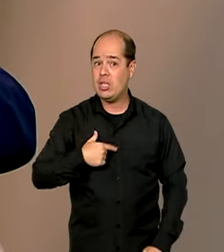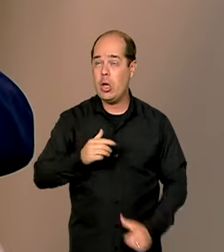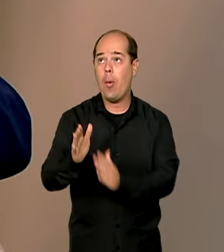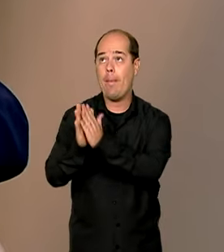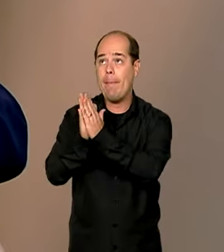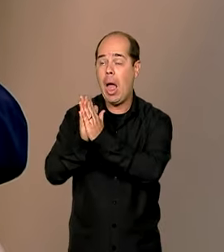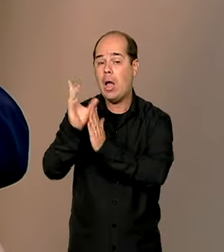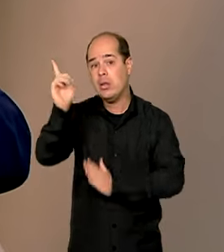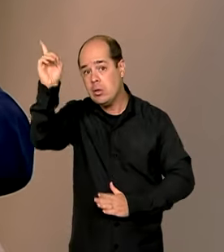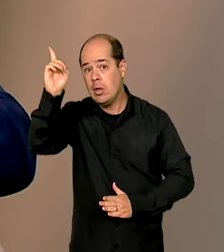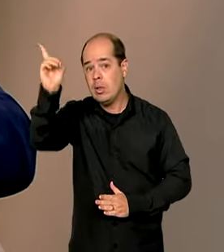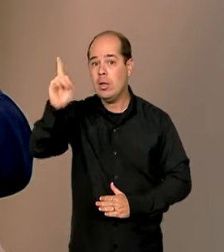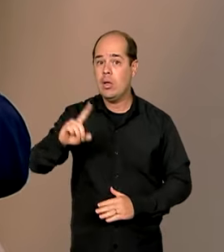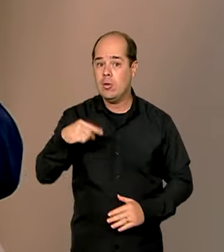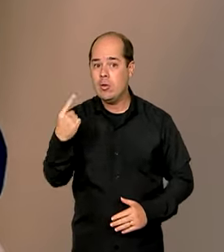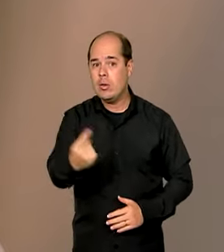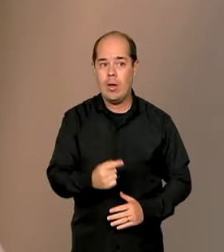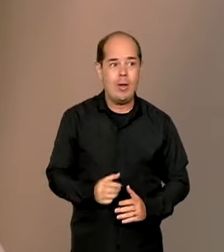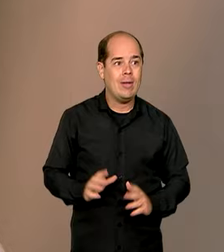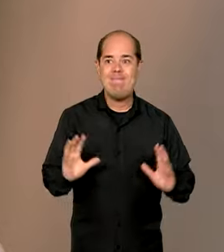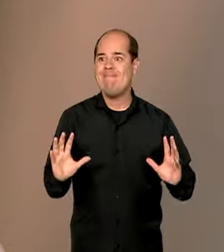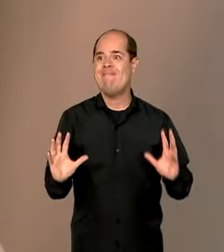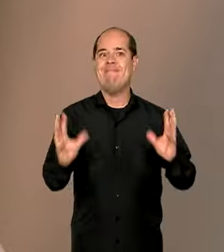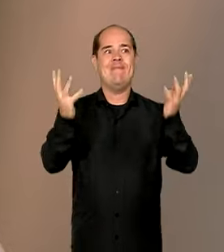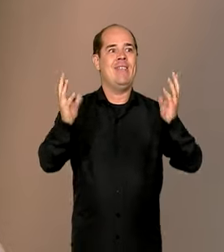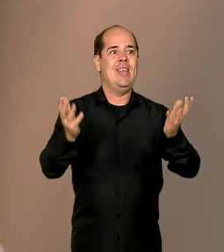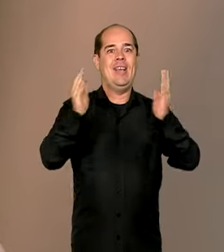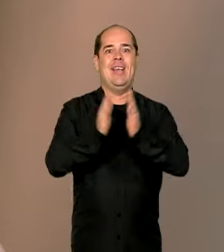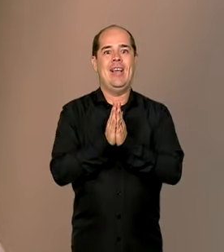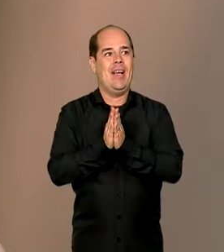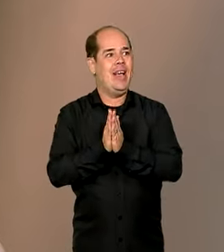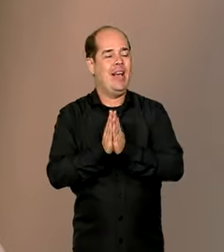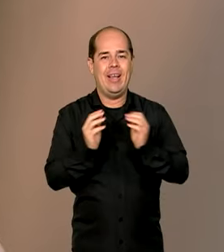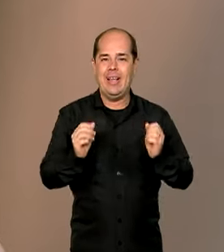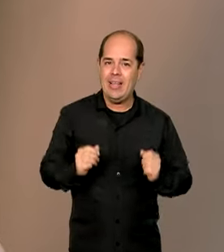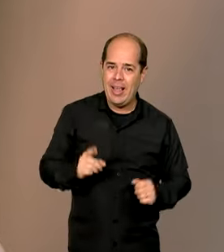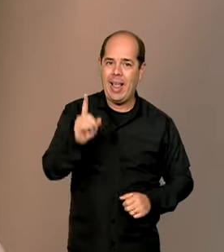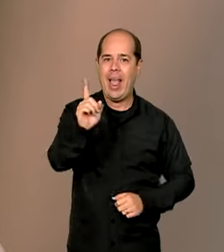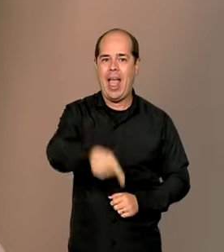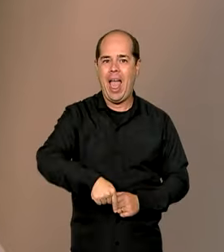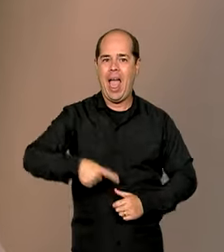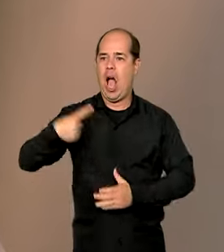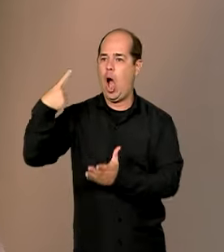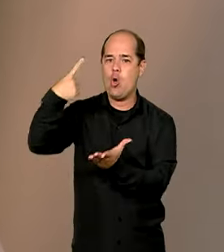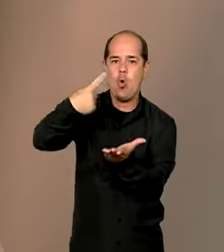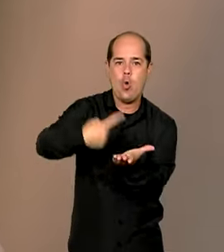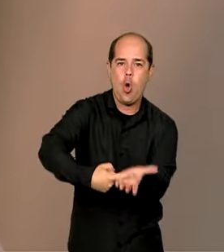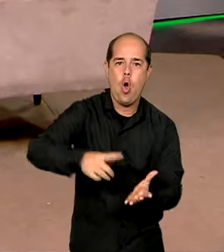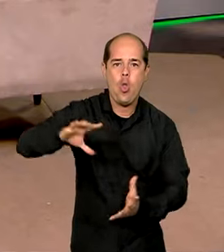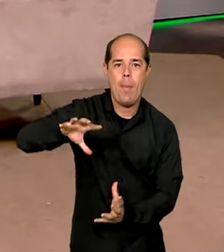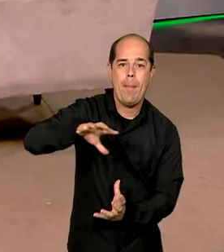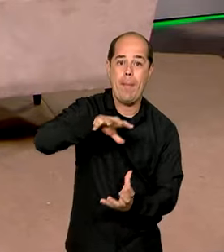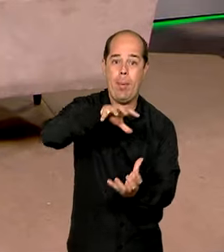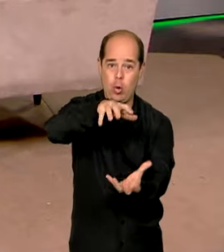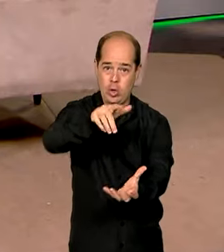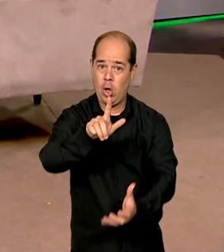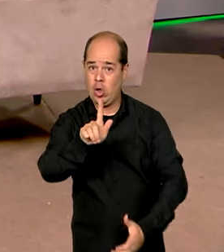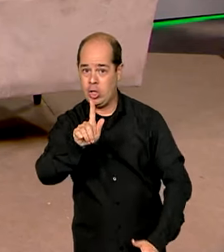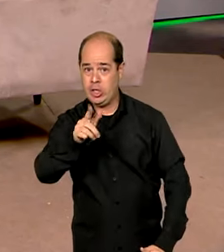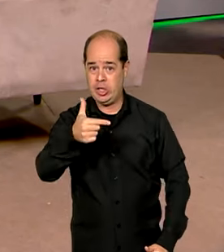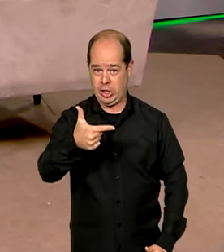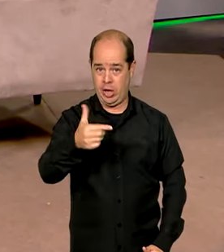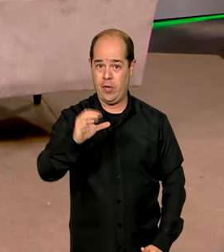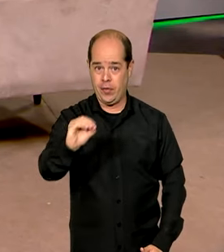comemore esse acordo mundial, essa aliança global no G20, para que